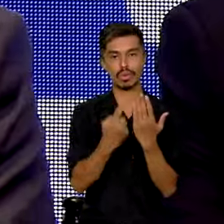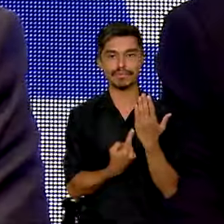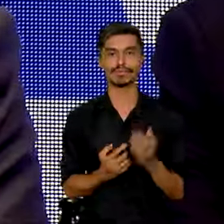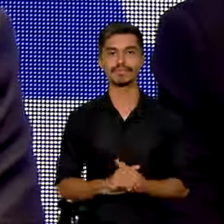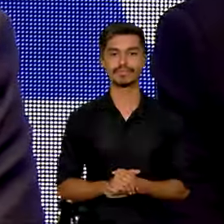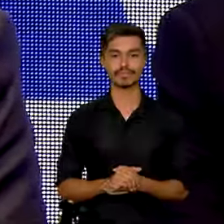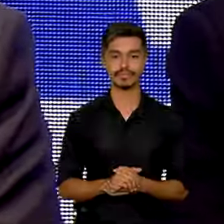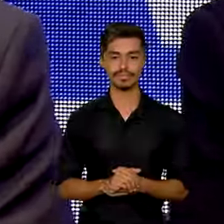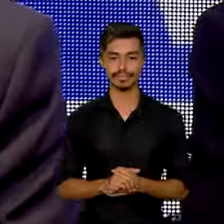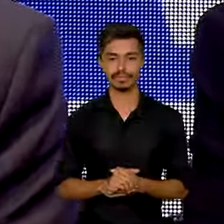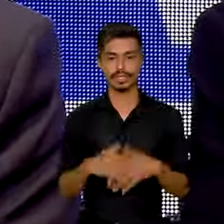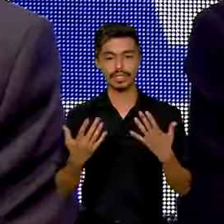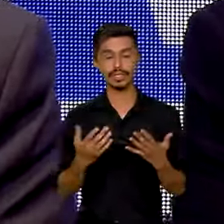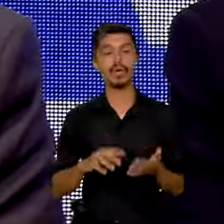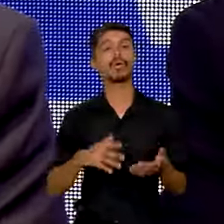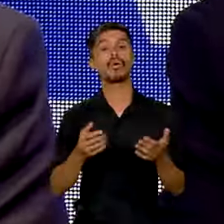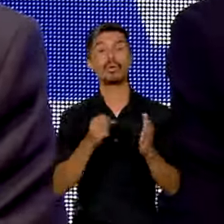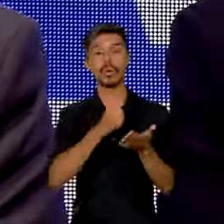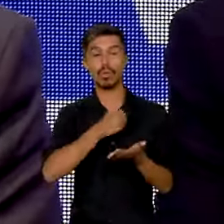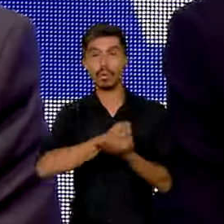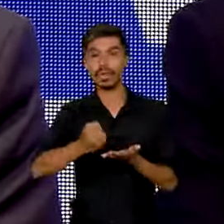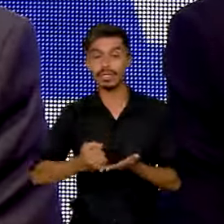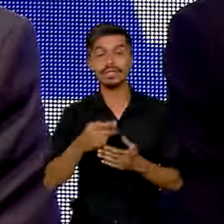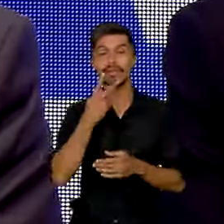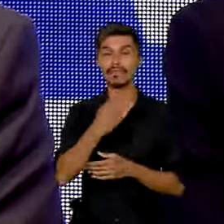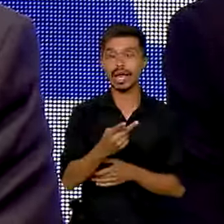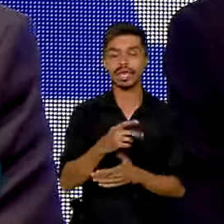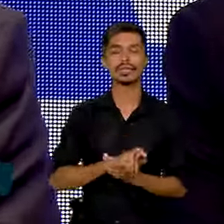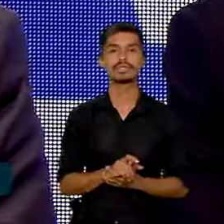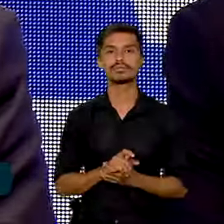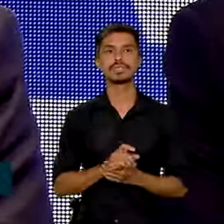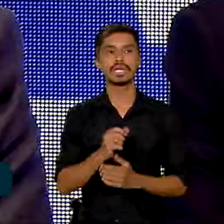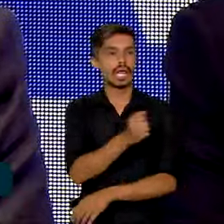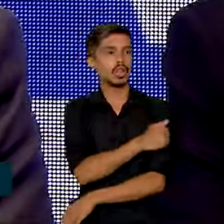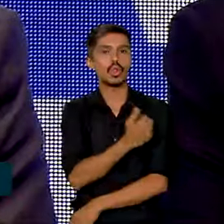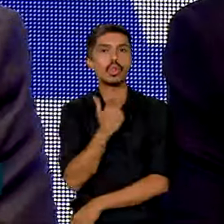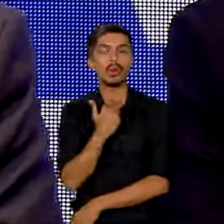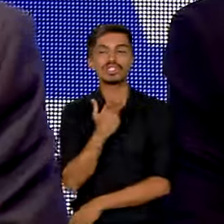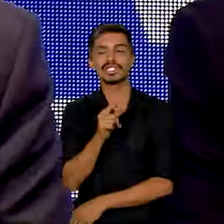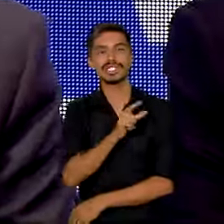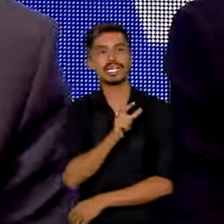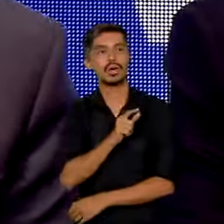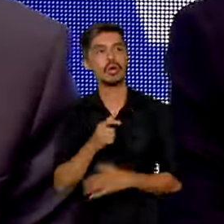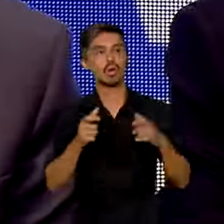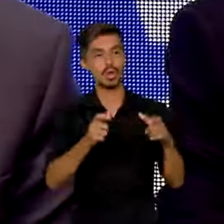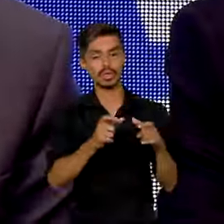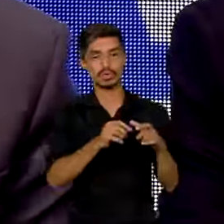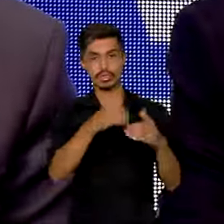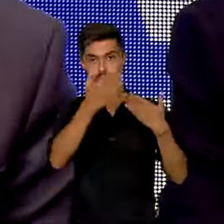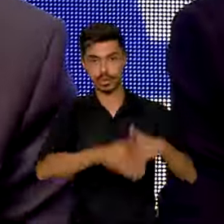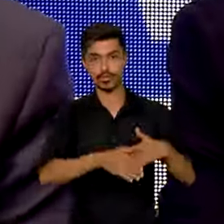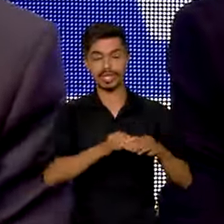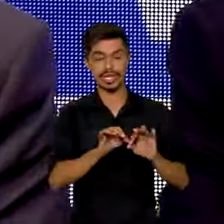O contrato com a empresa eleitoral diz que nenhum aluno pode ter um local de prova